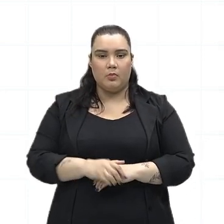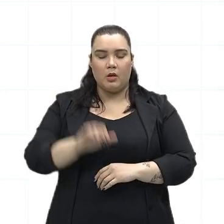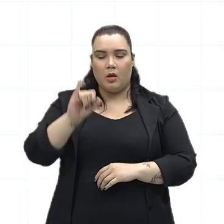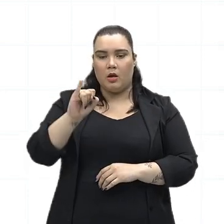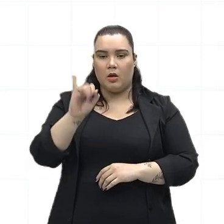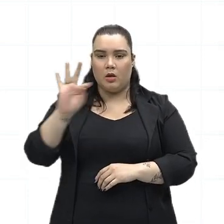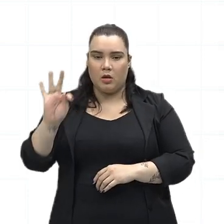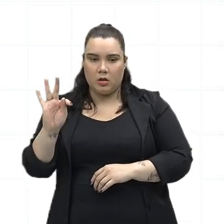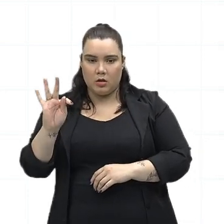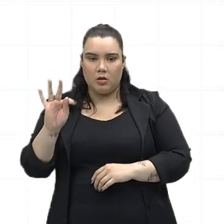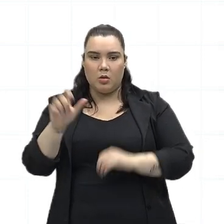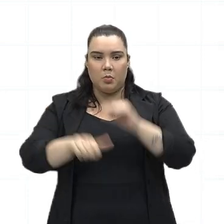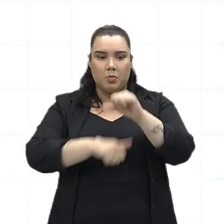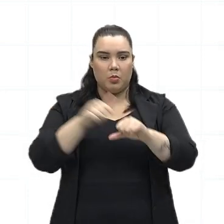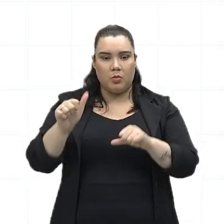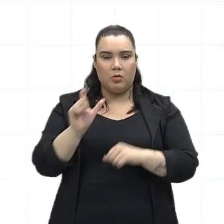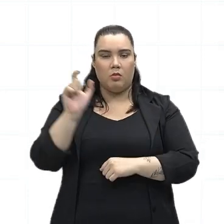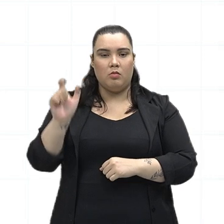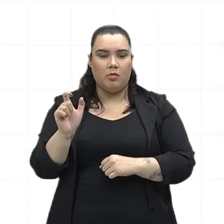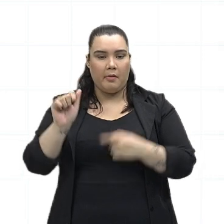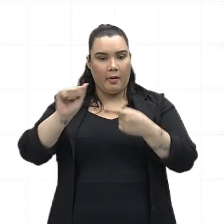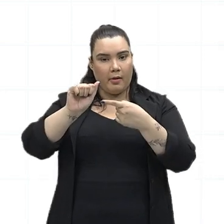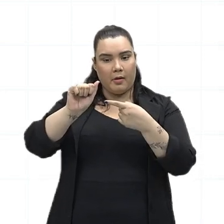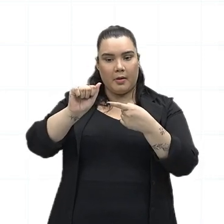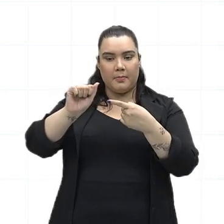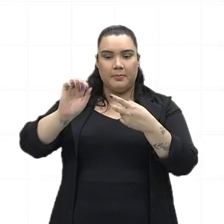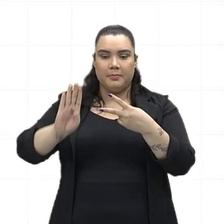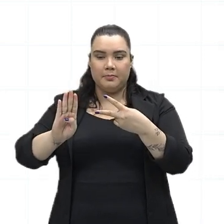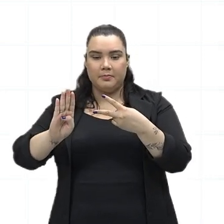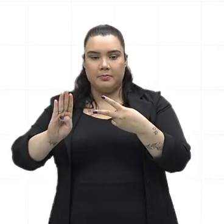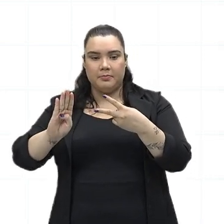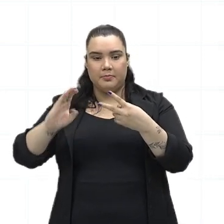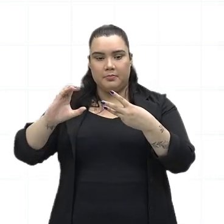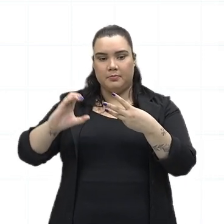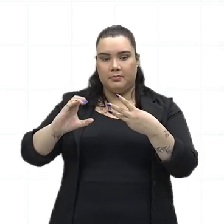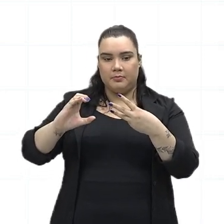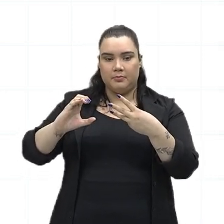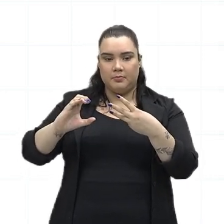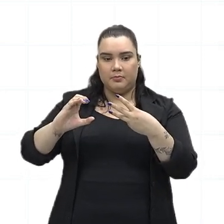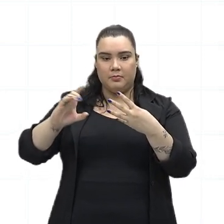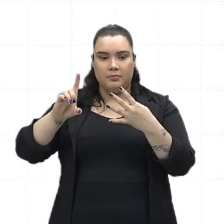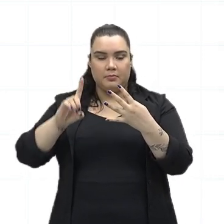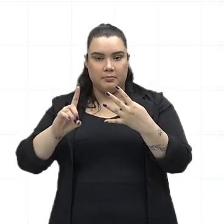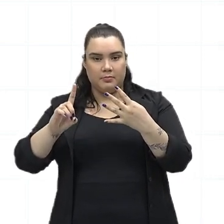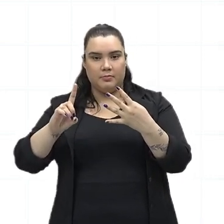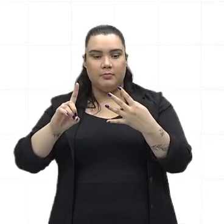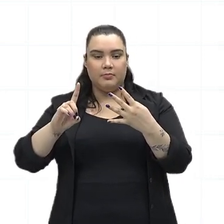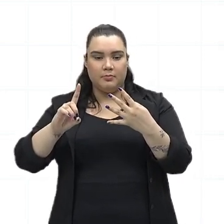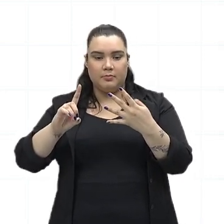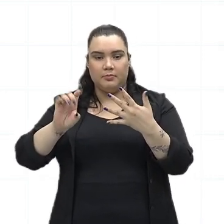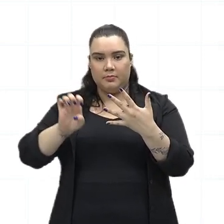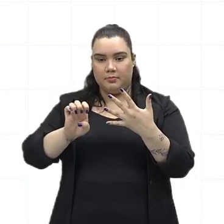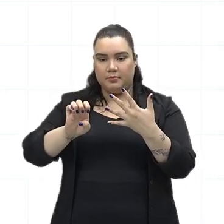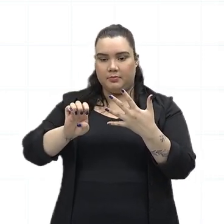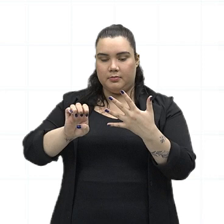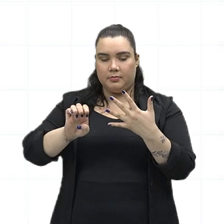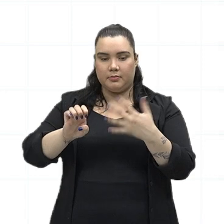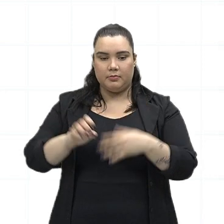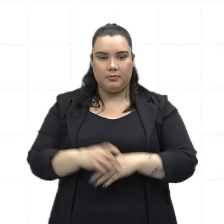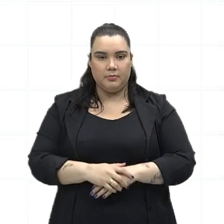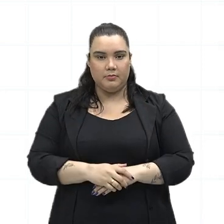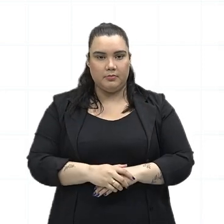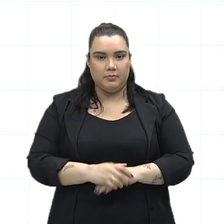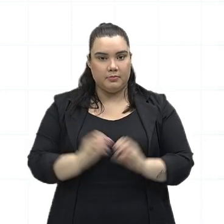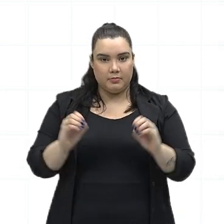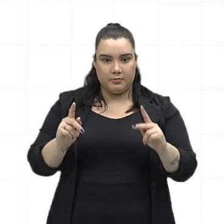no meu texto? Jobs, Europe, Bank, Artificial Intelligence ou Goldman Sachs,